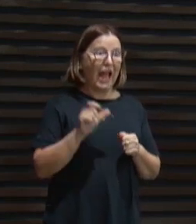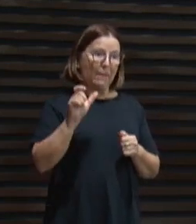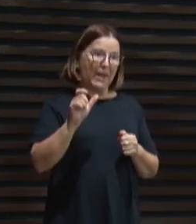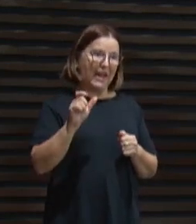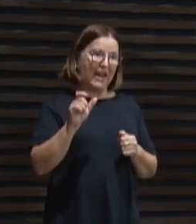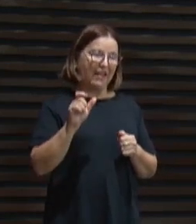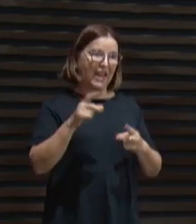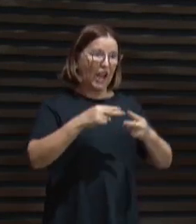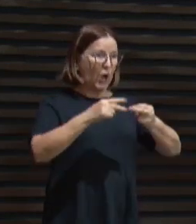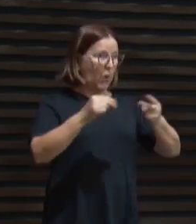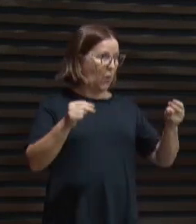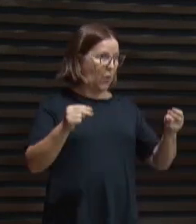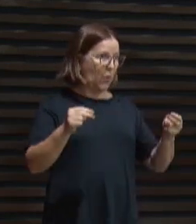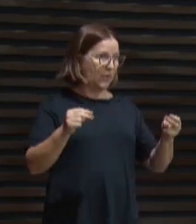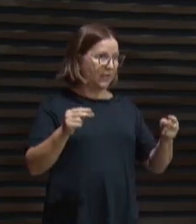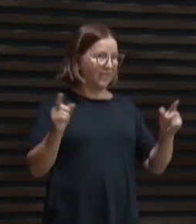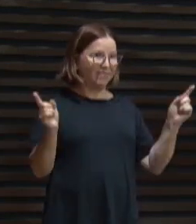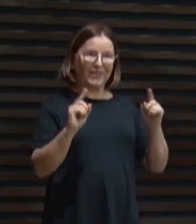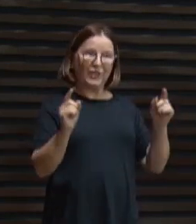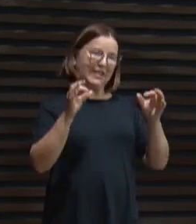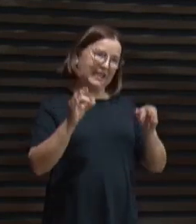original não existe a palavra coisas.